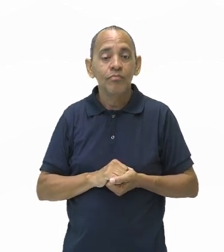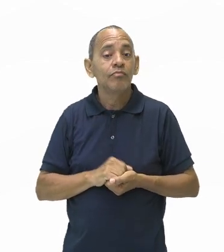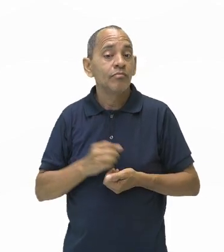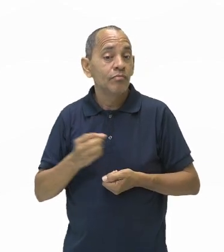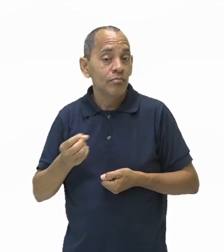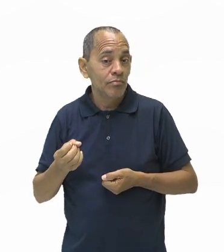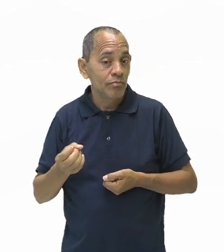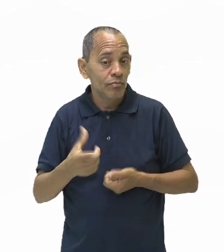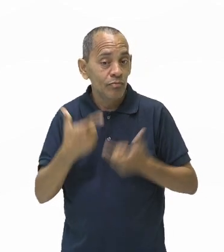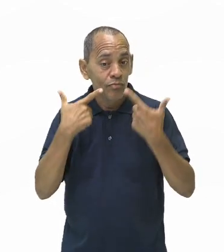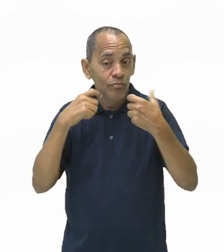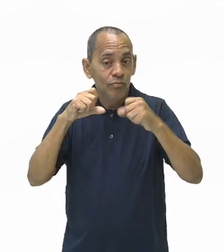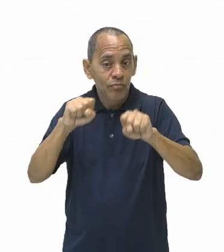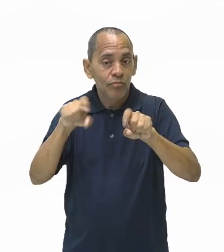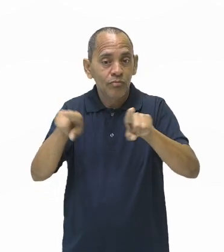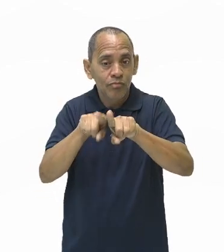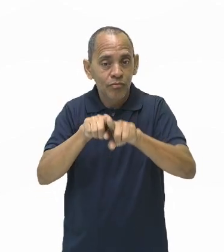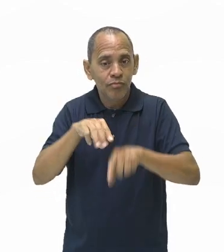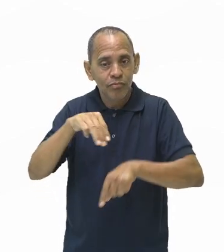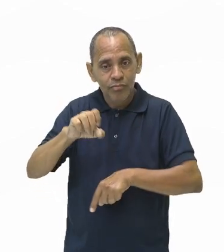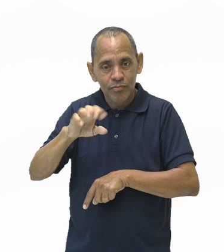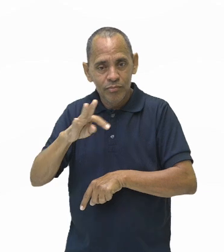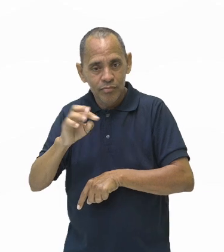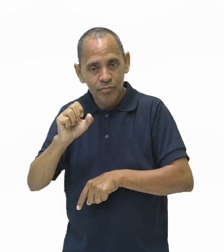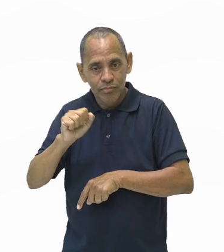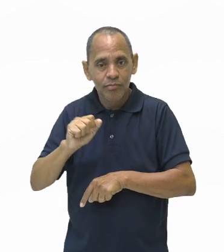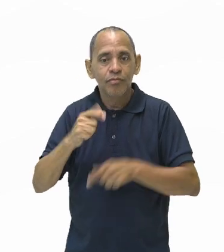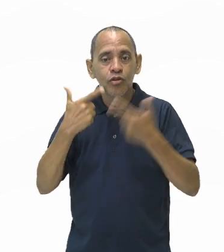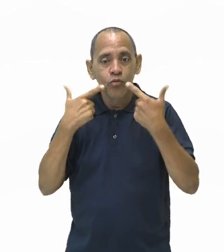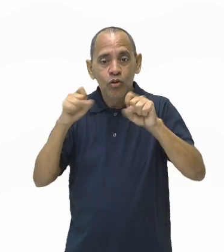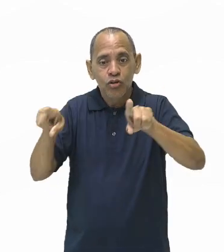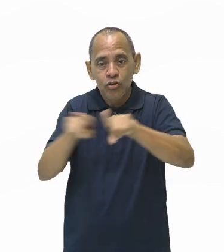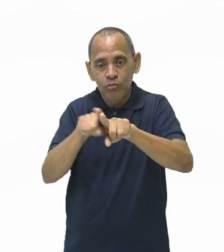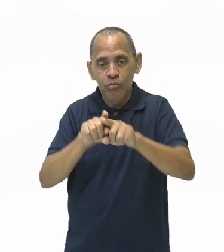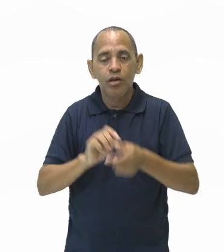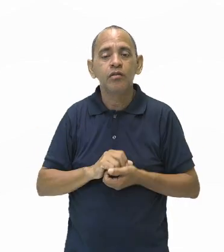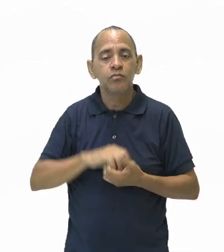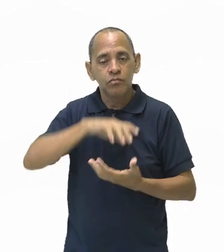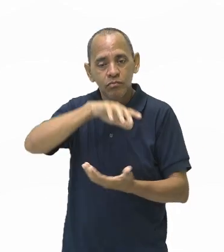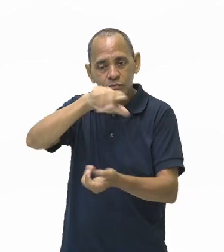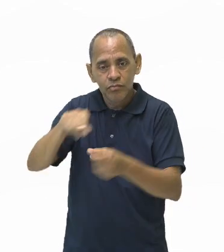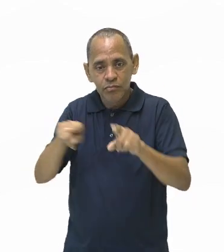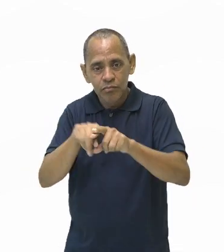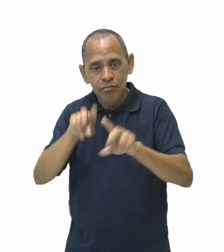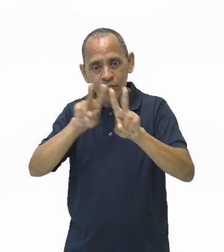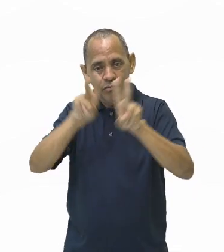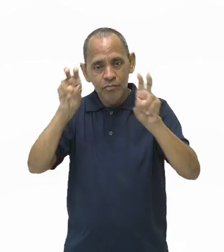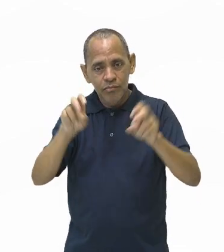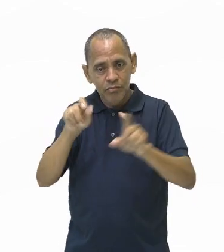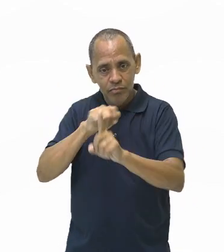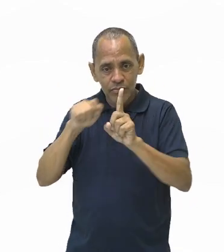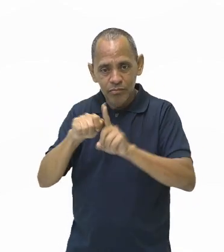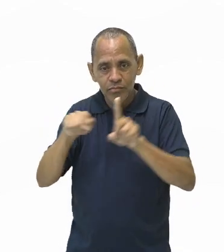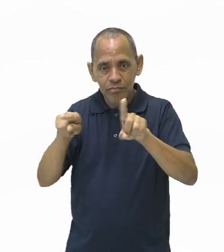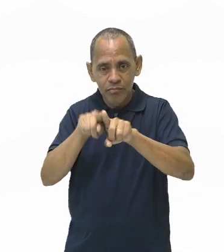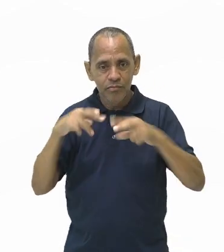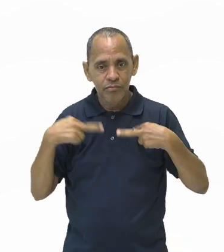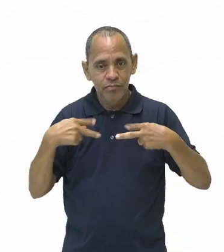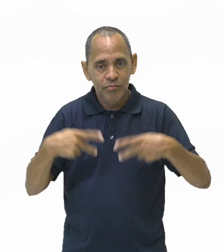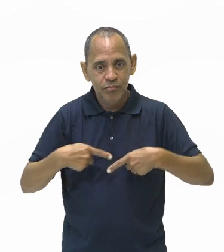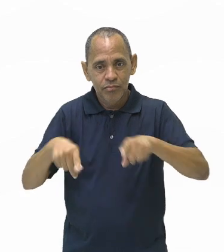Inovações linguísticas e metalinguagem, regionalismo universal, temática social e